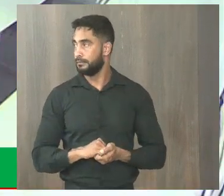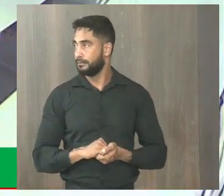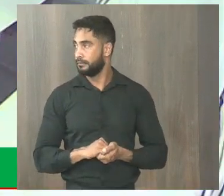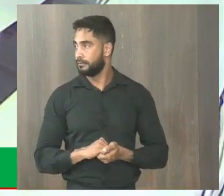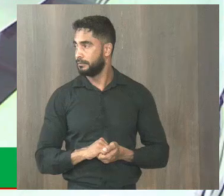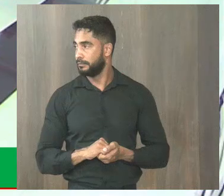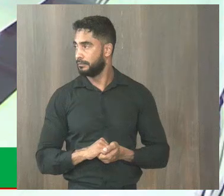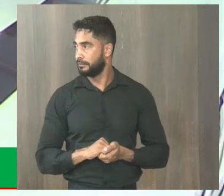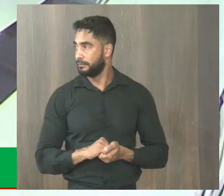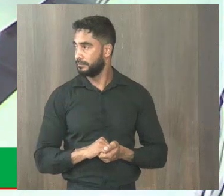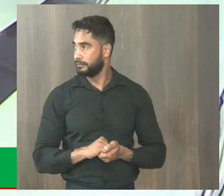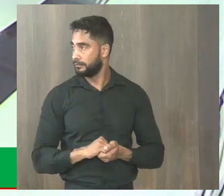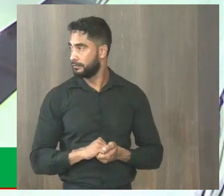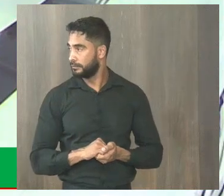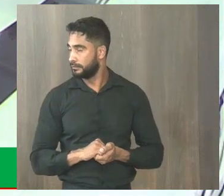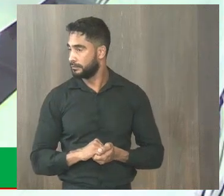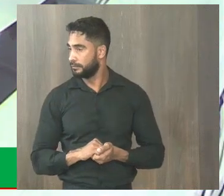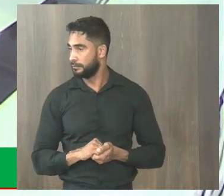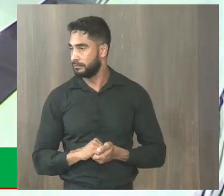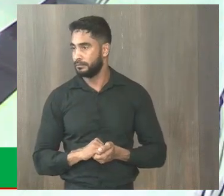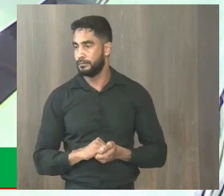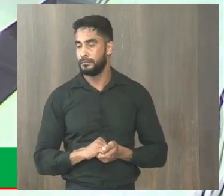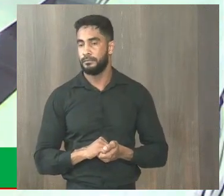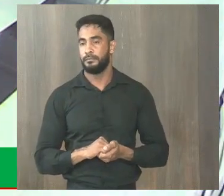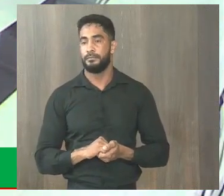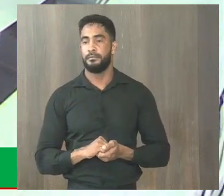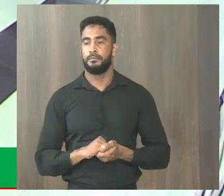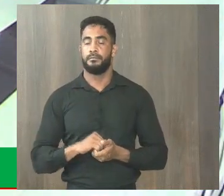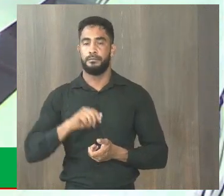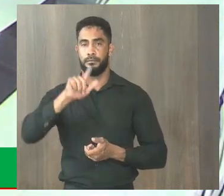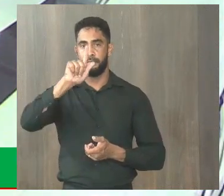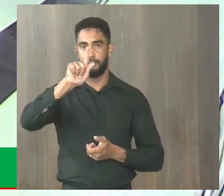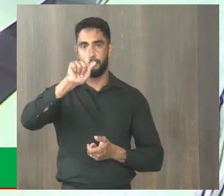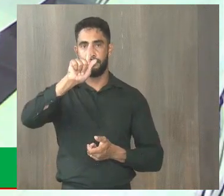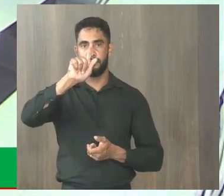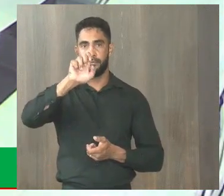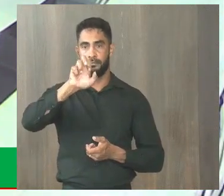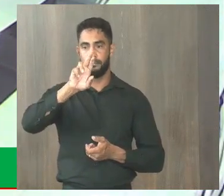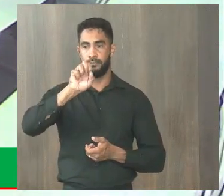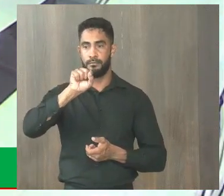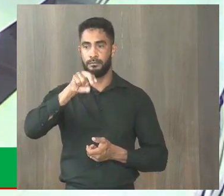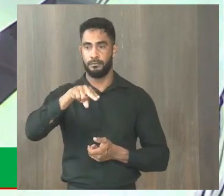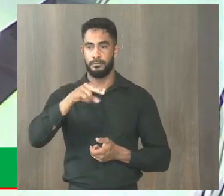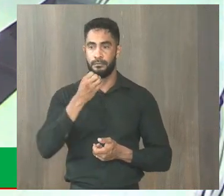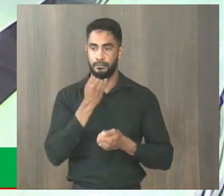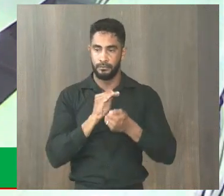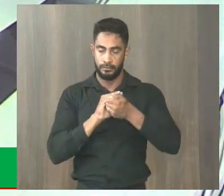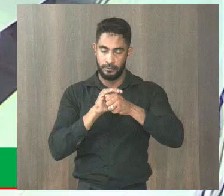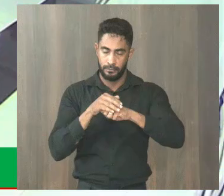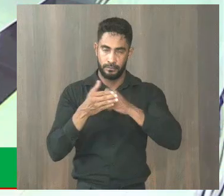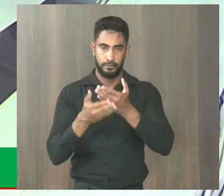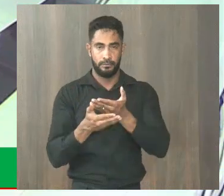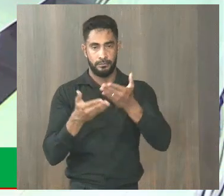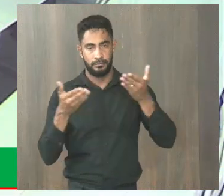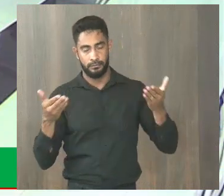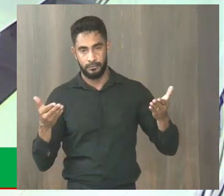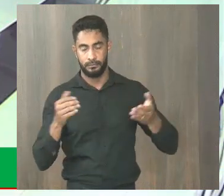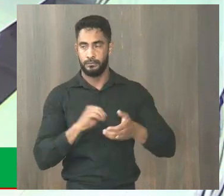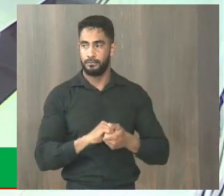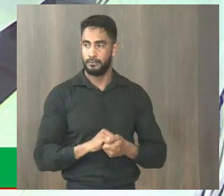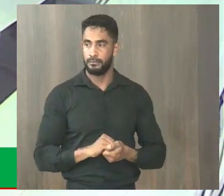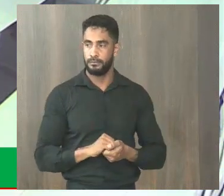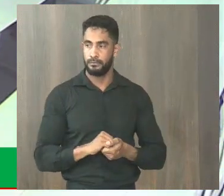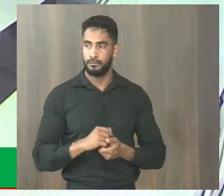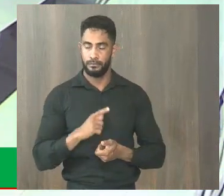Aqui, senhor presidente. Palavra aí, senhor presidente. Ok, com a palavra, vereador Gerson. Boa noite a todos. Boa noite, senhor presidente. Senhor presidente, eu